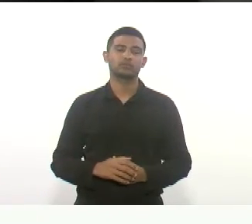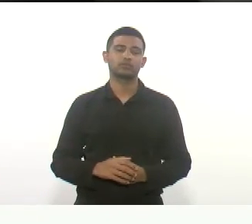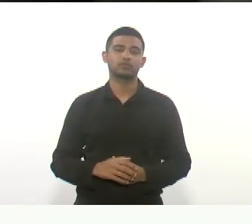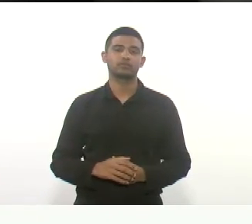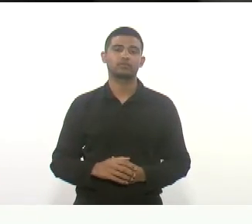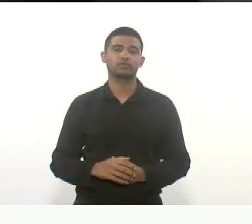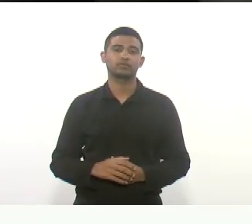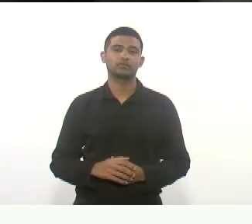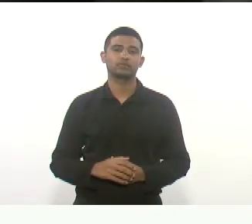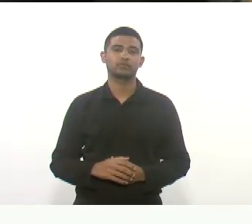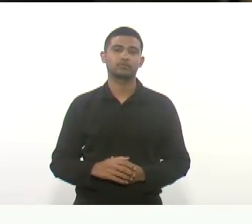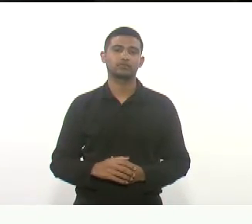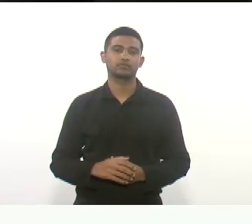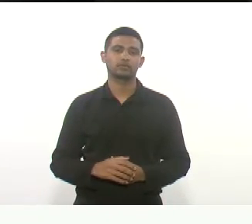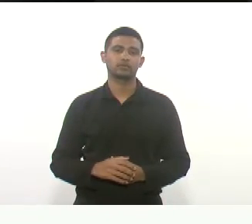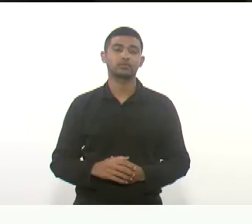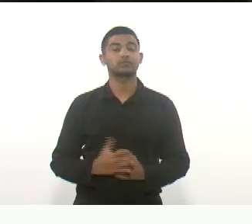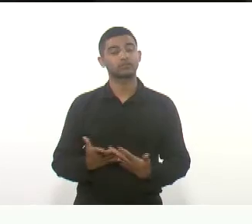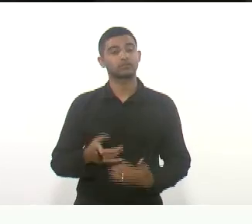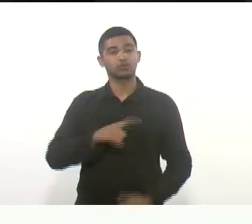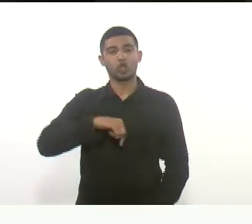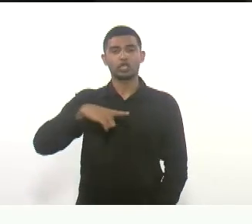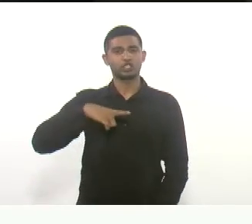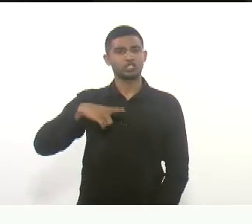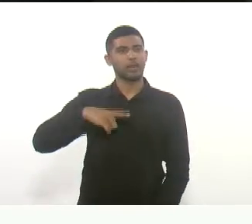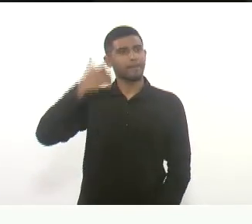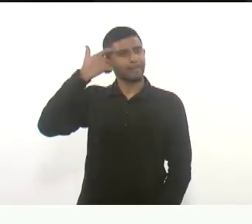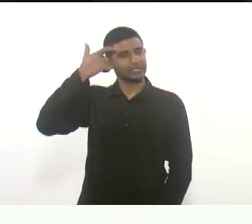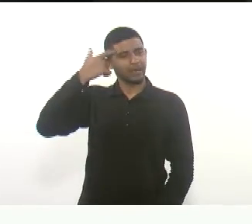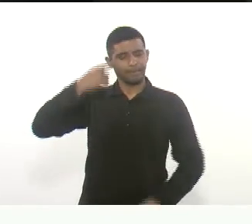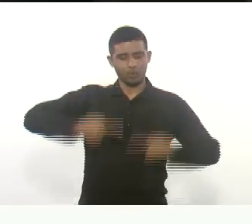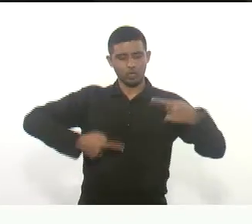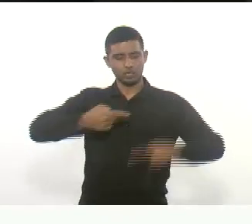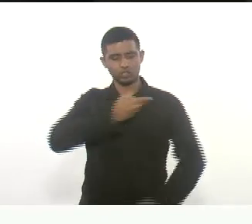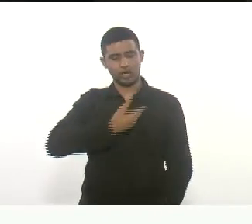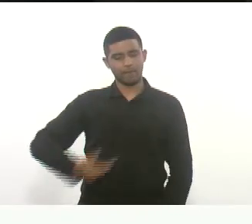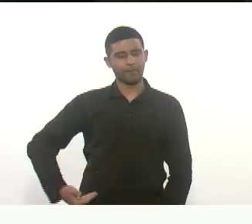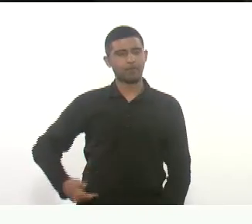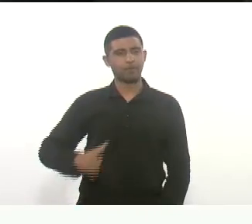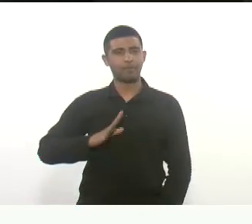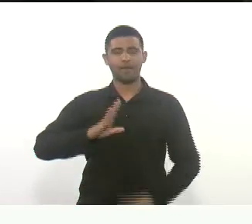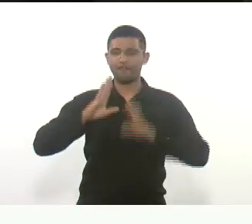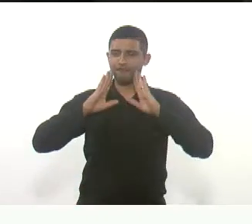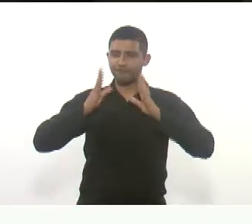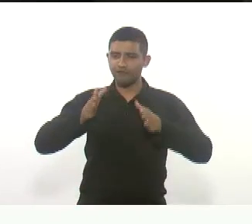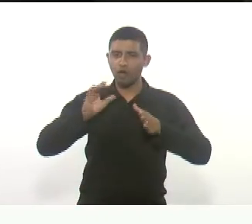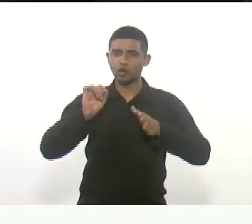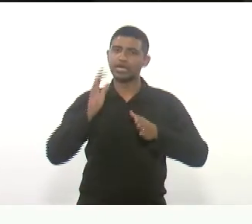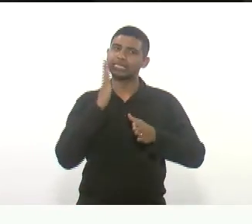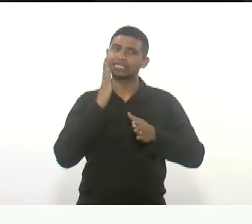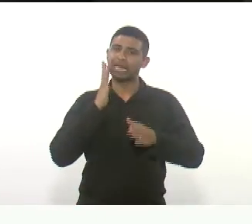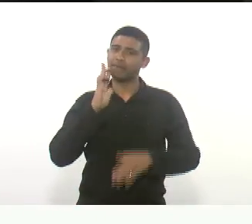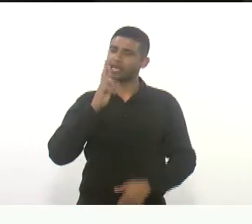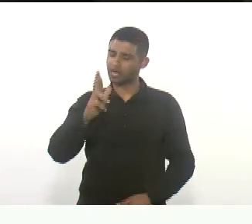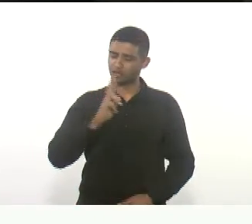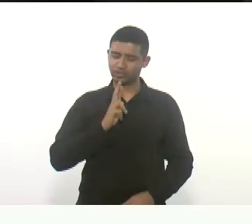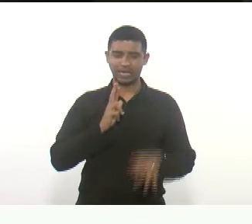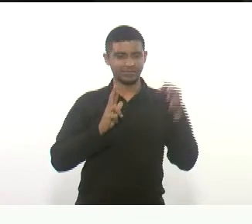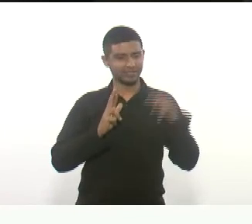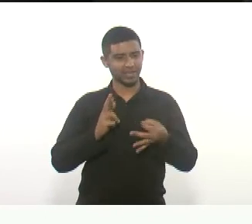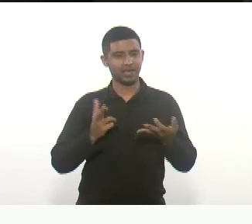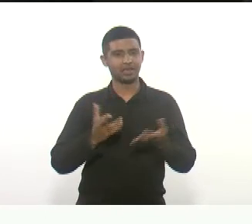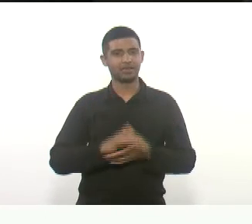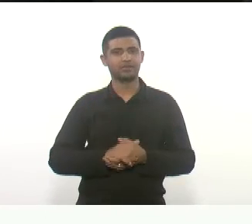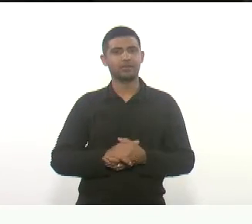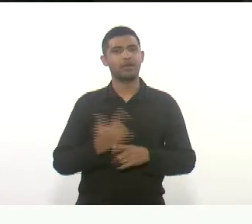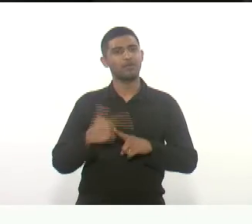ter essa forma de pensar a política pública que seja baseada em o que a gente já sabe que dá resultado, porque a gente tem